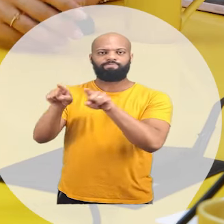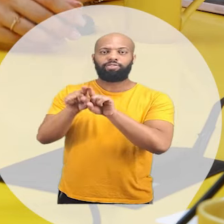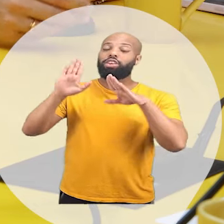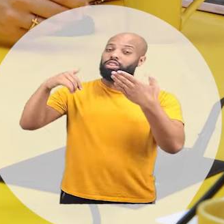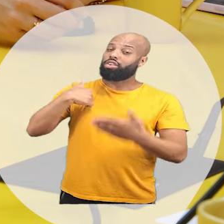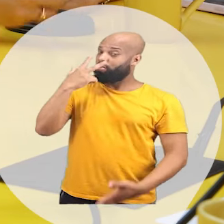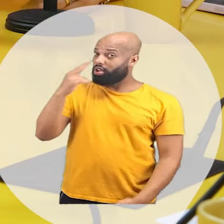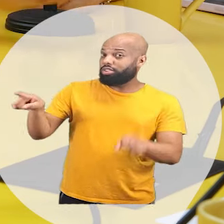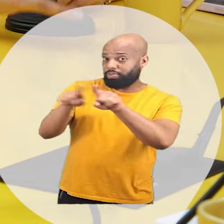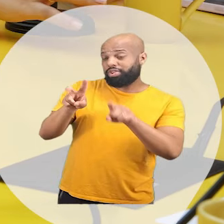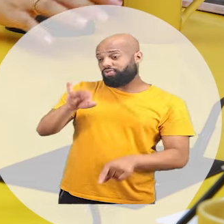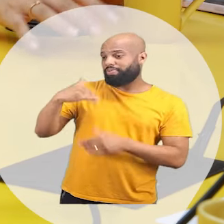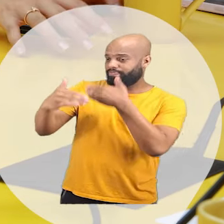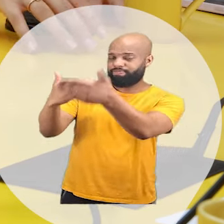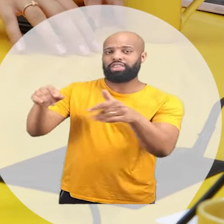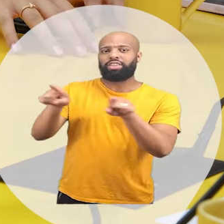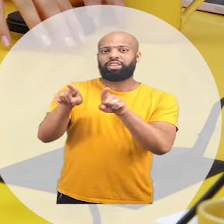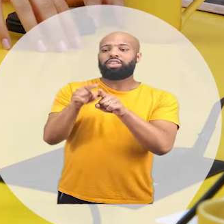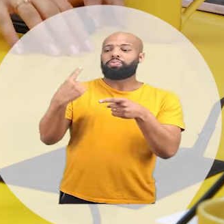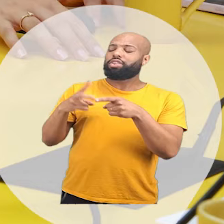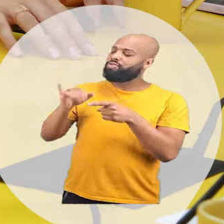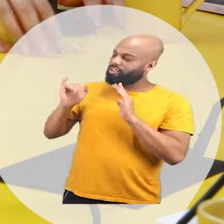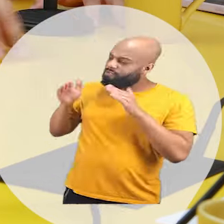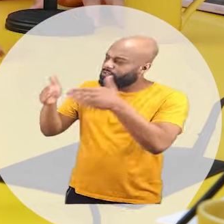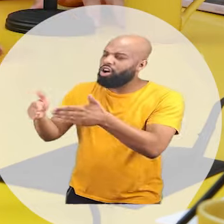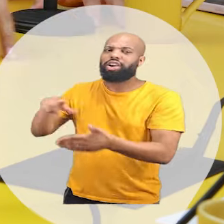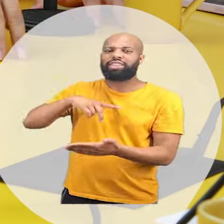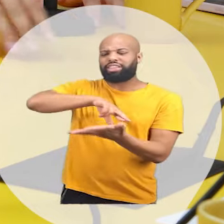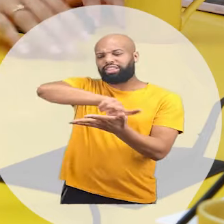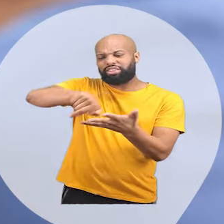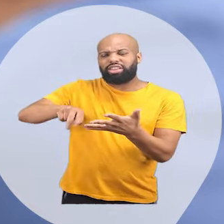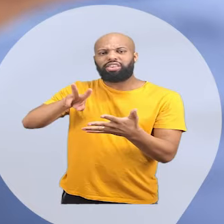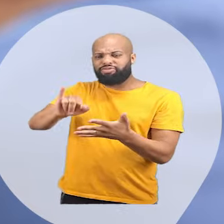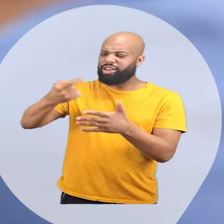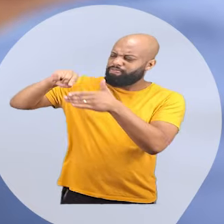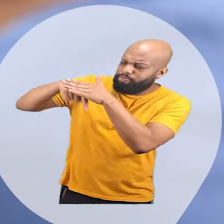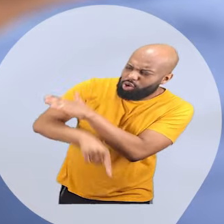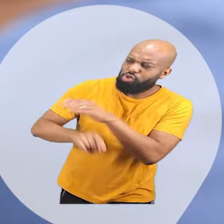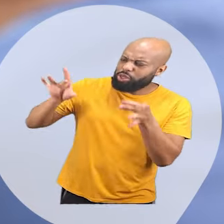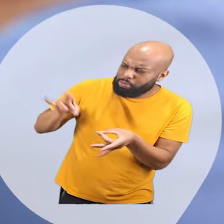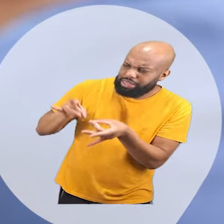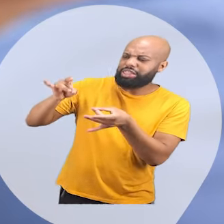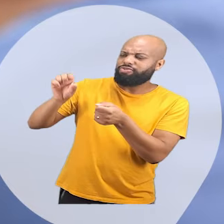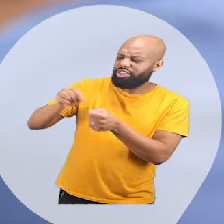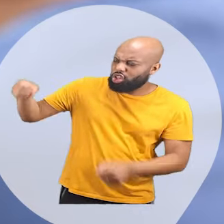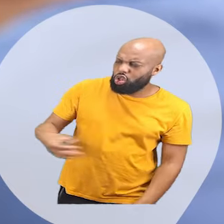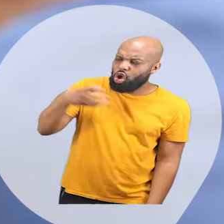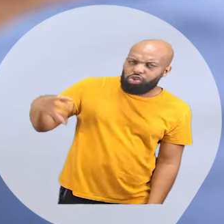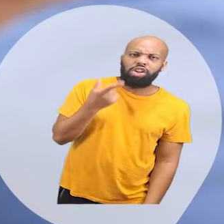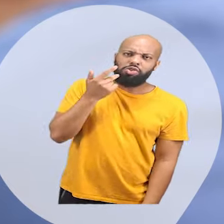possível e acho que vai ser isso assim você vai focando em nichos e se especializando se